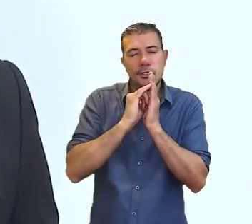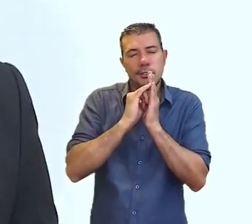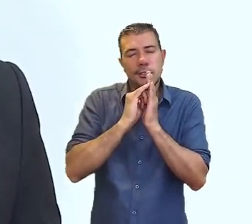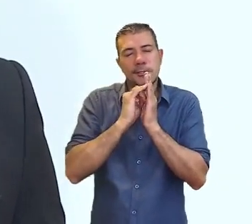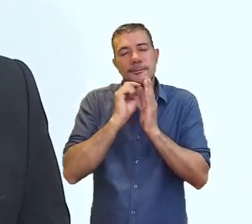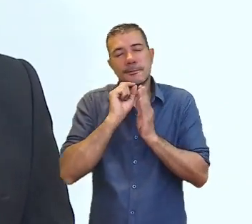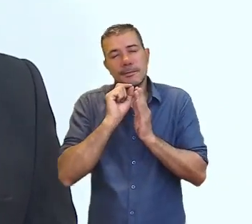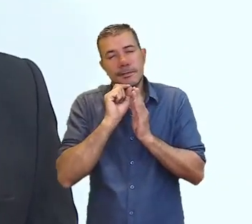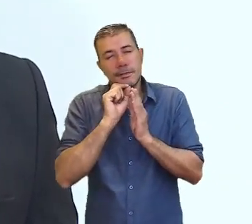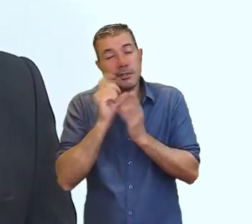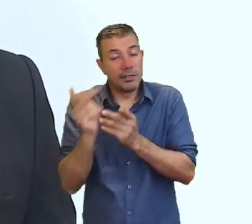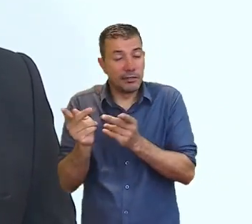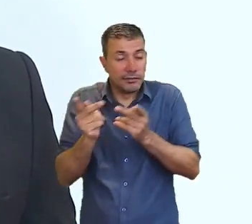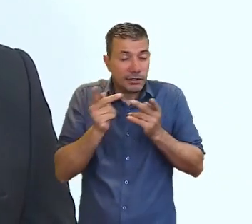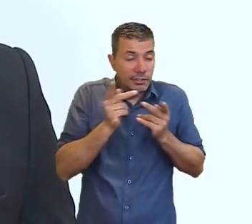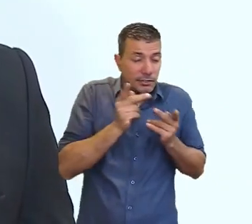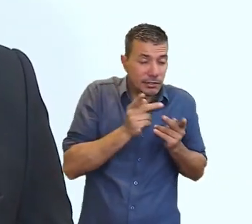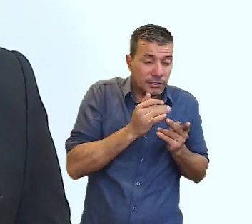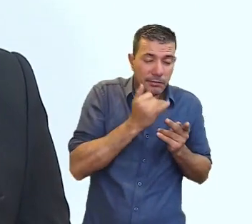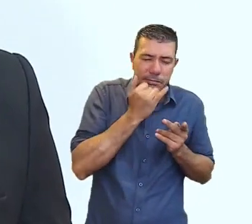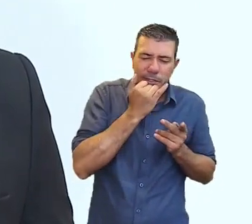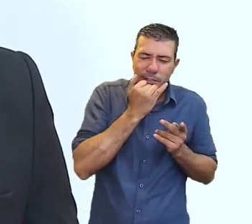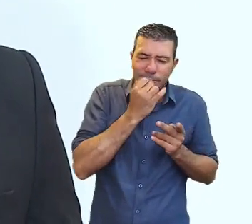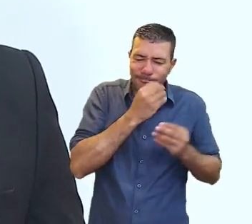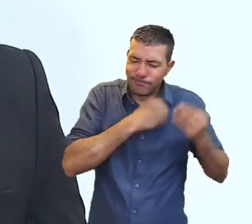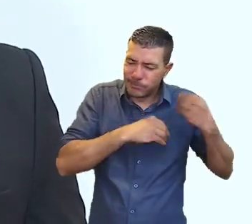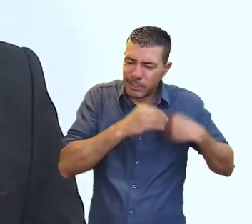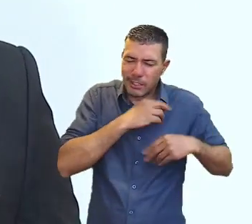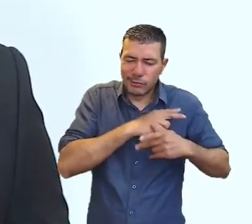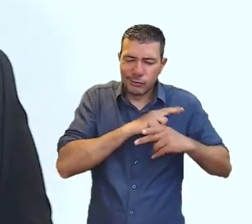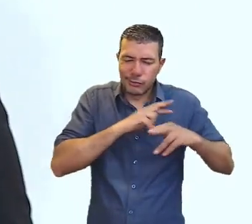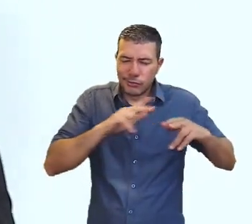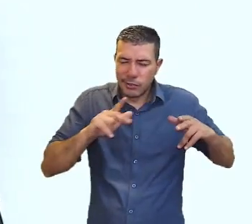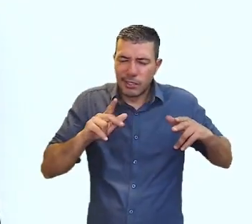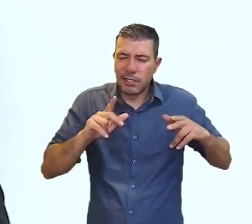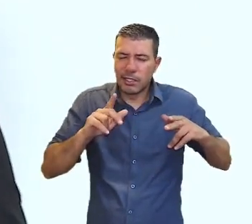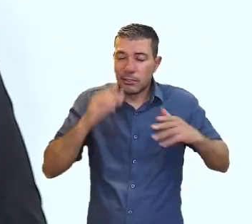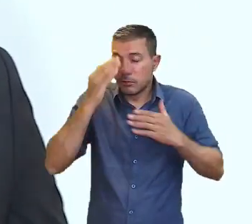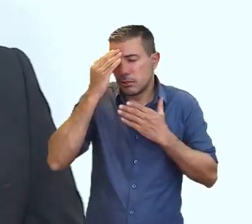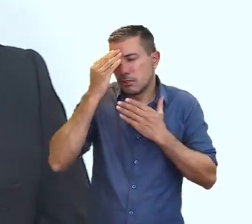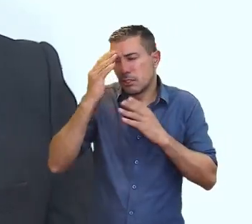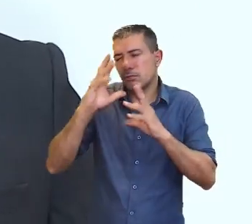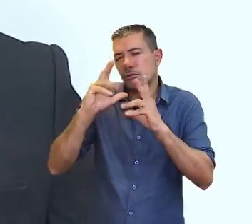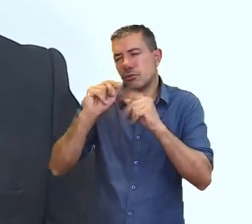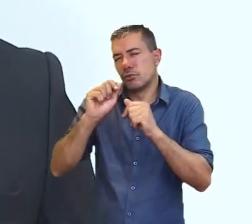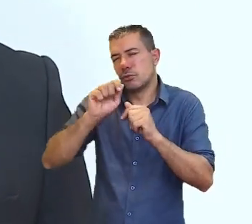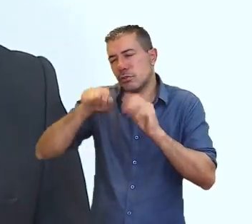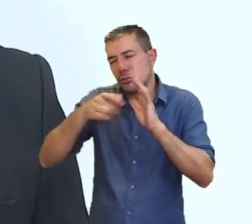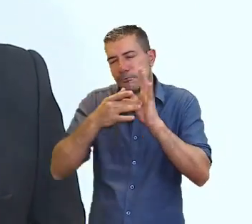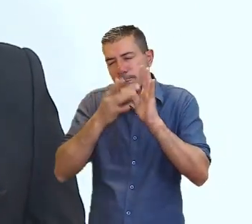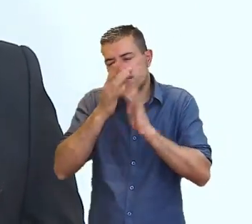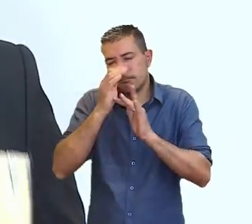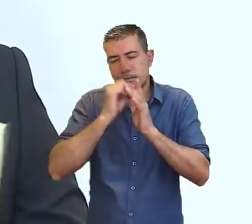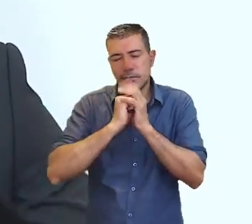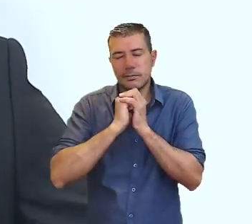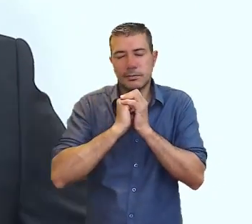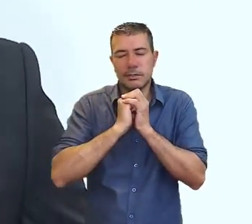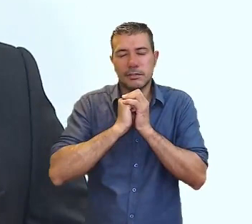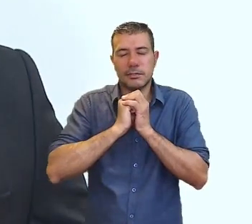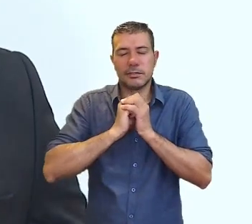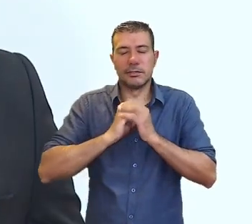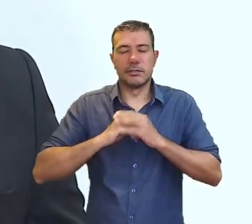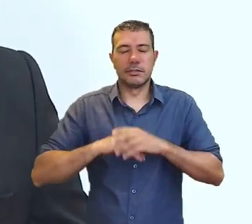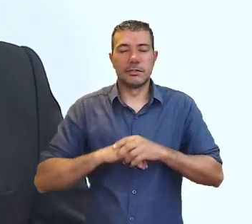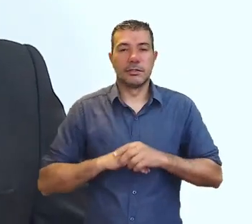de Ti também uma visita especial para perdão dos nossos pecados. Fica conosco, Senhor. Obrigado por tudo. Em nome de Jesus. Amém,